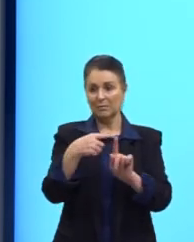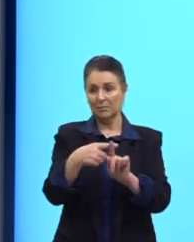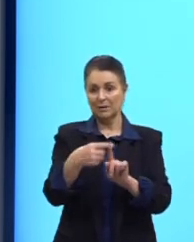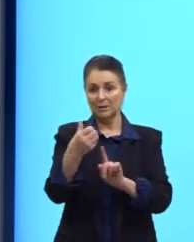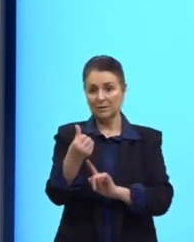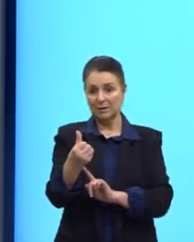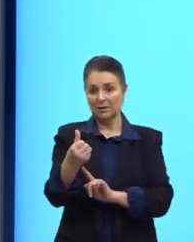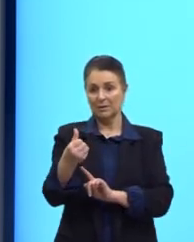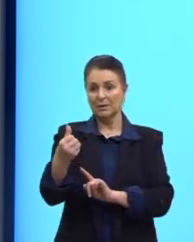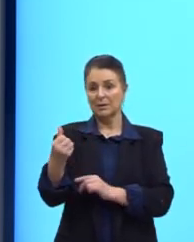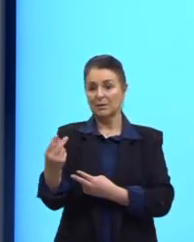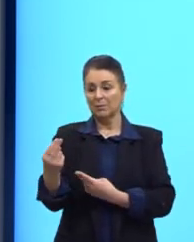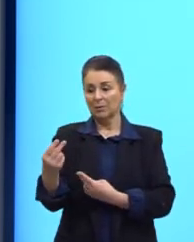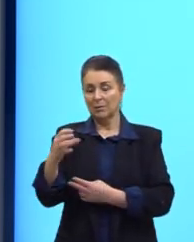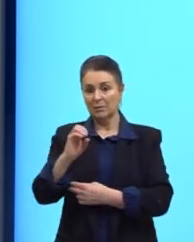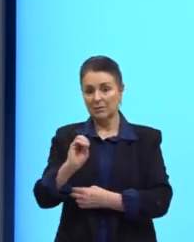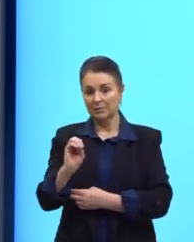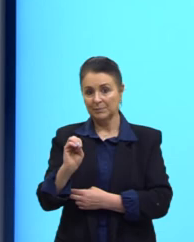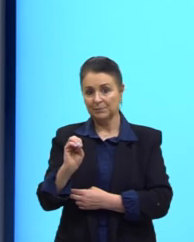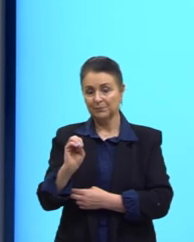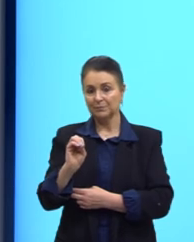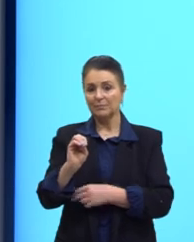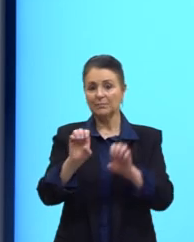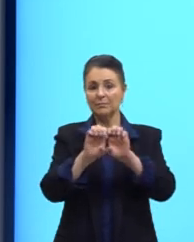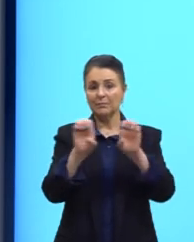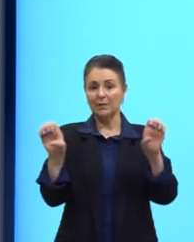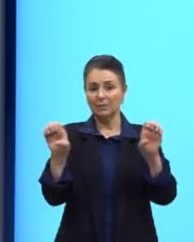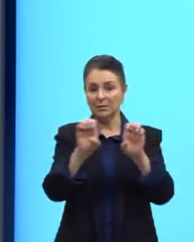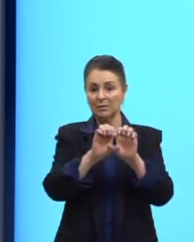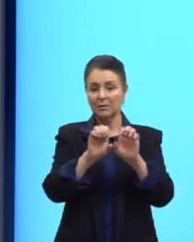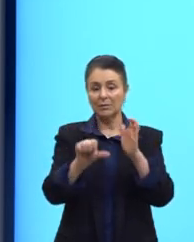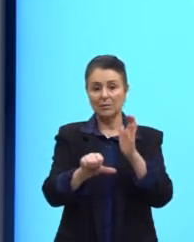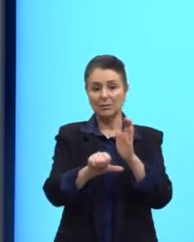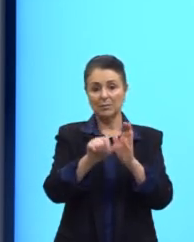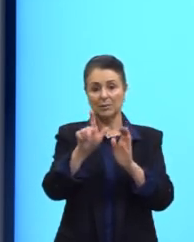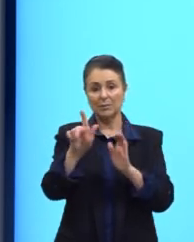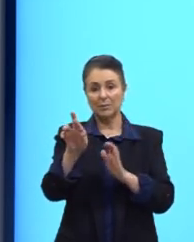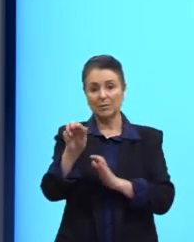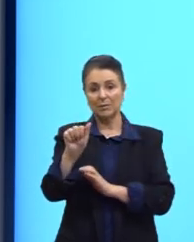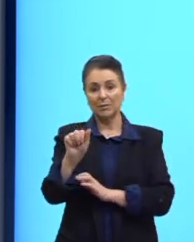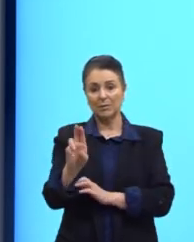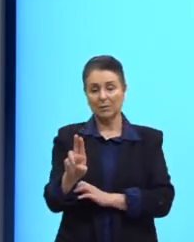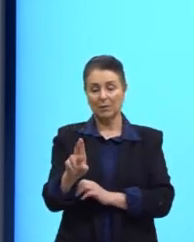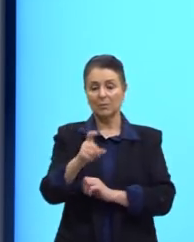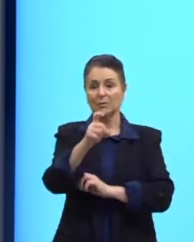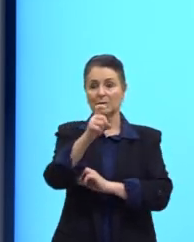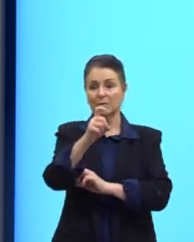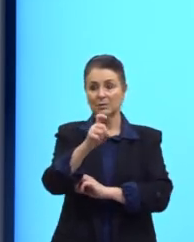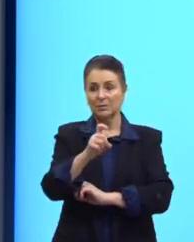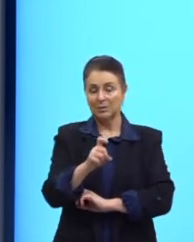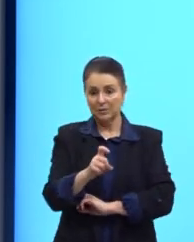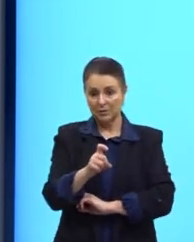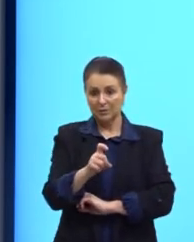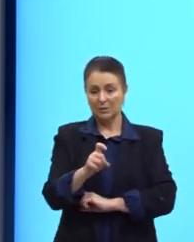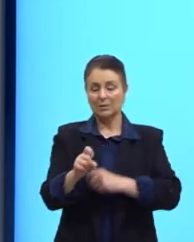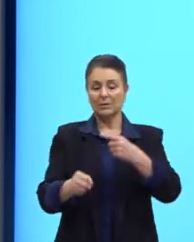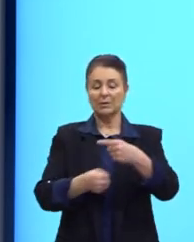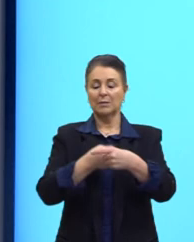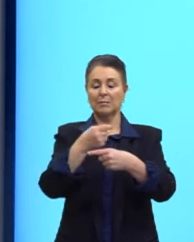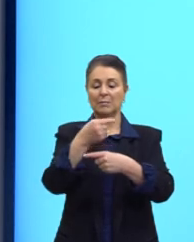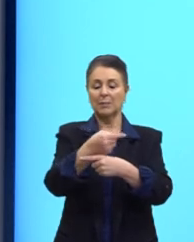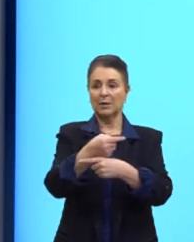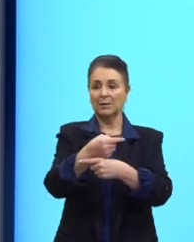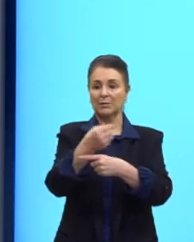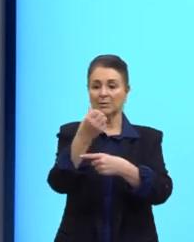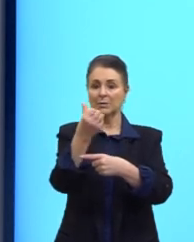+ 6 = 0 equaçãozinha de primeiro grau Portanto o x Vale menos seis